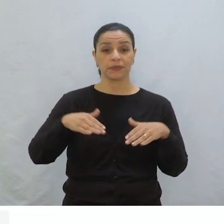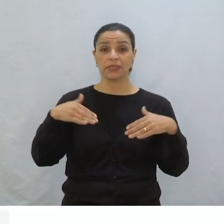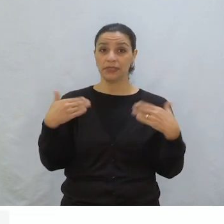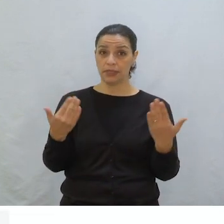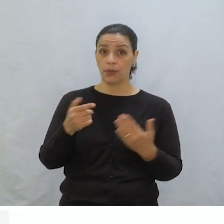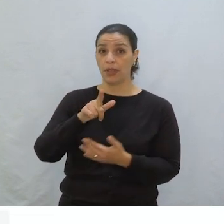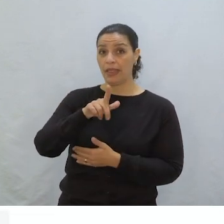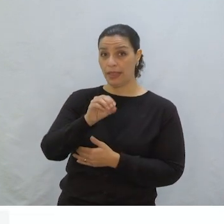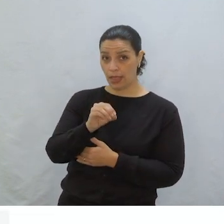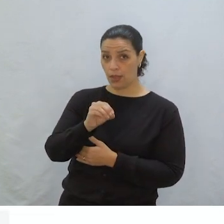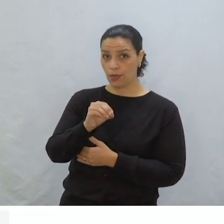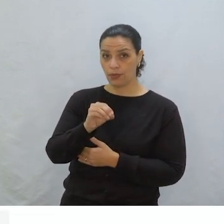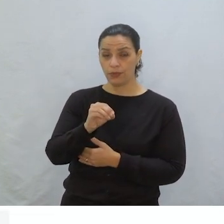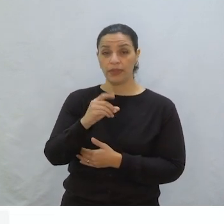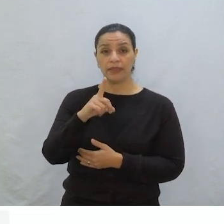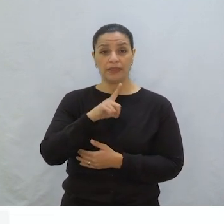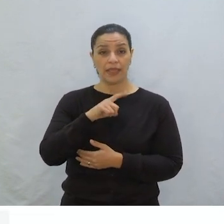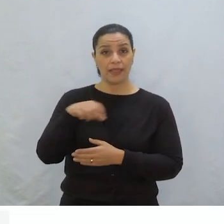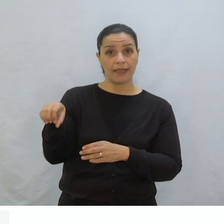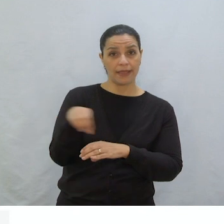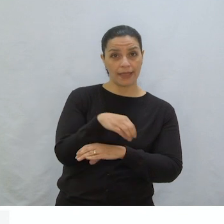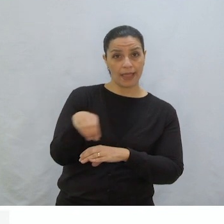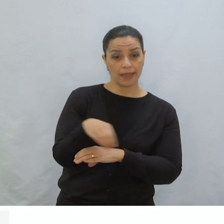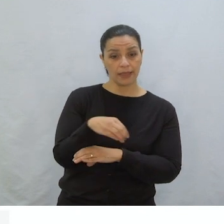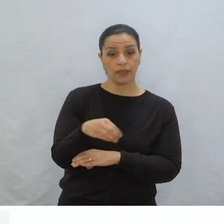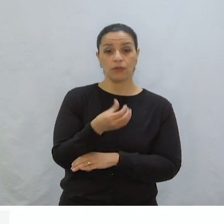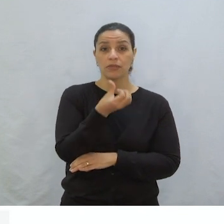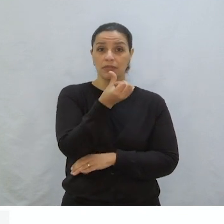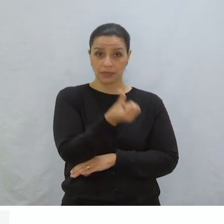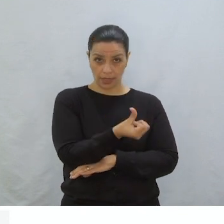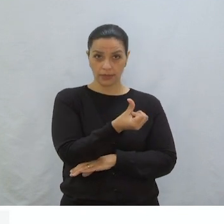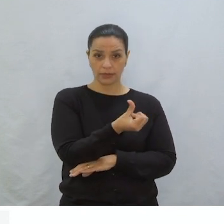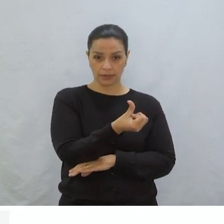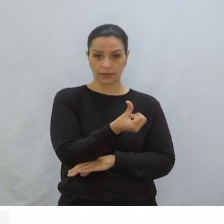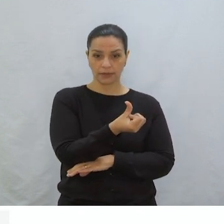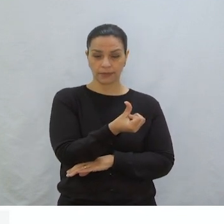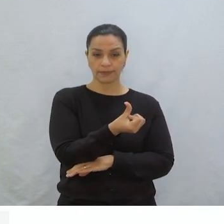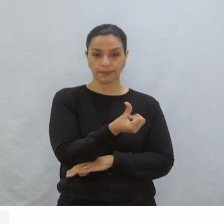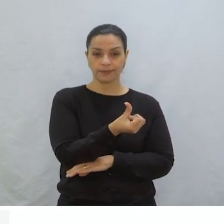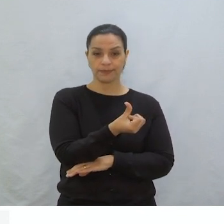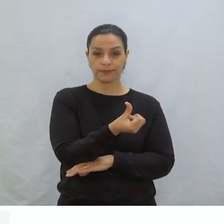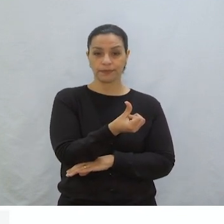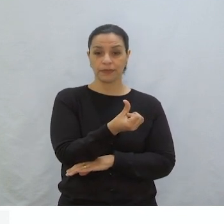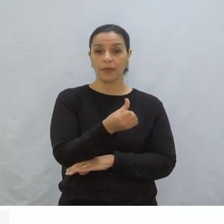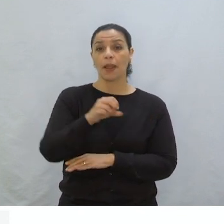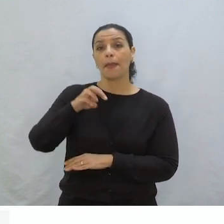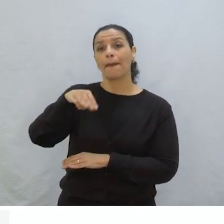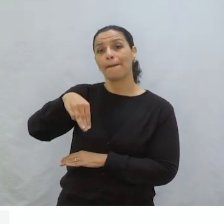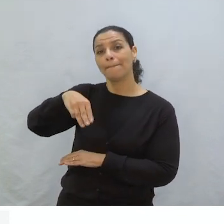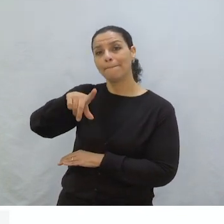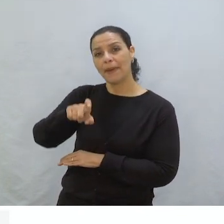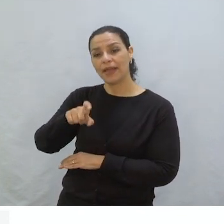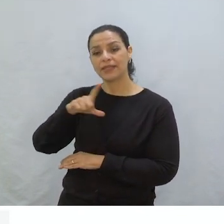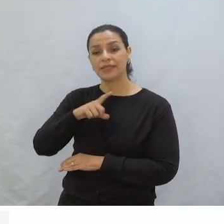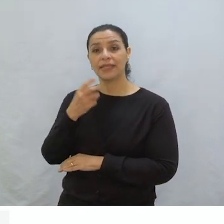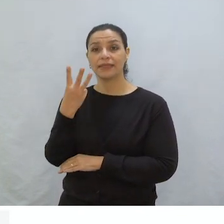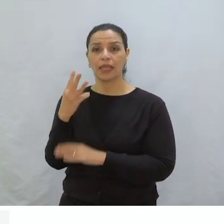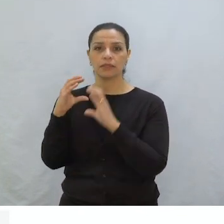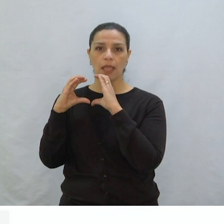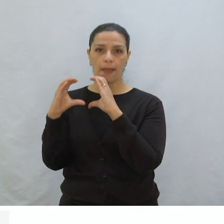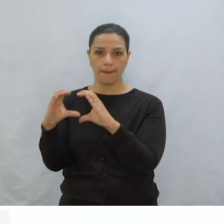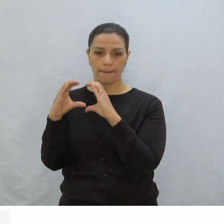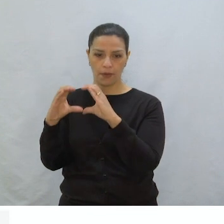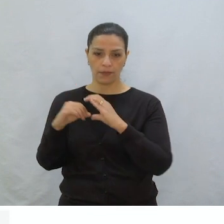brinquedos. O Léo trouxe 6 carrinhos e Max